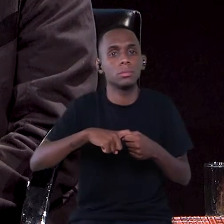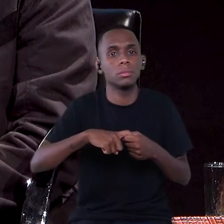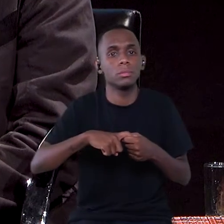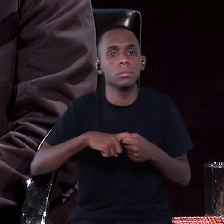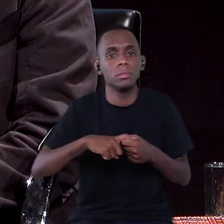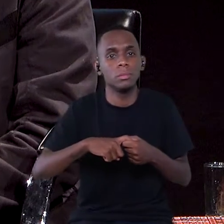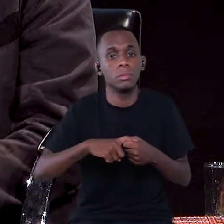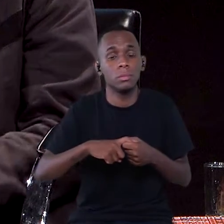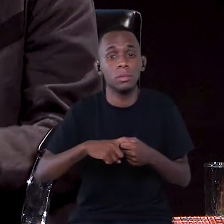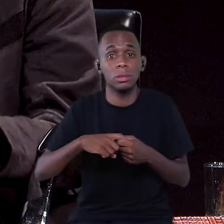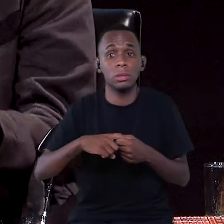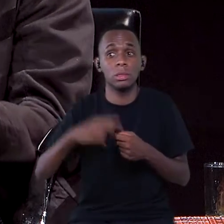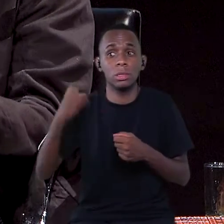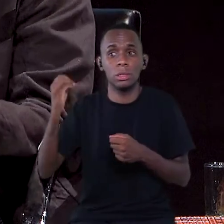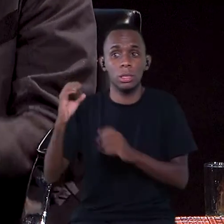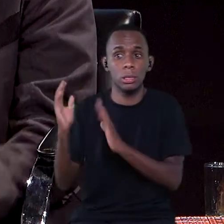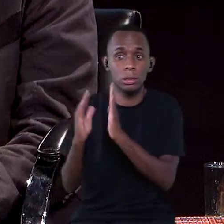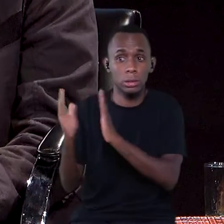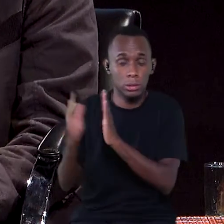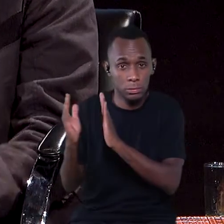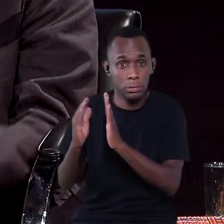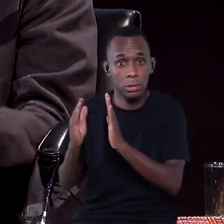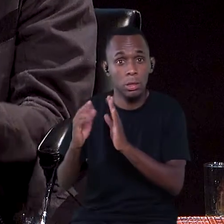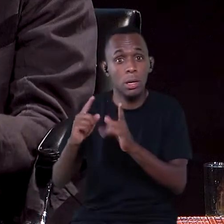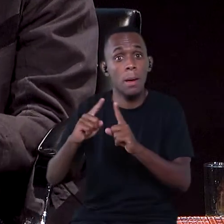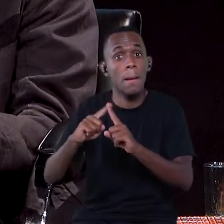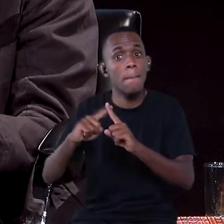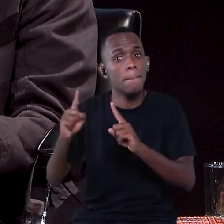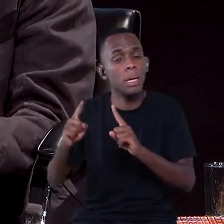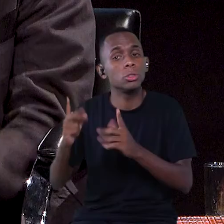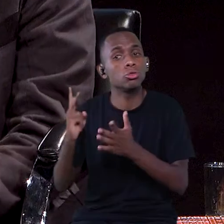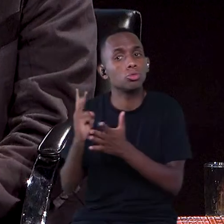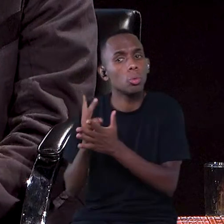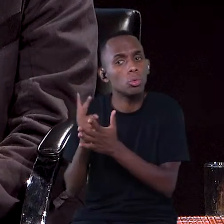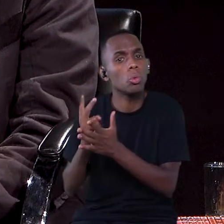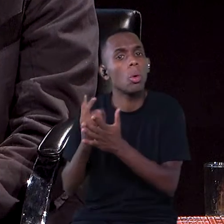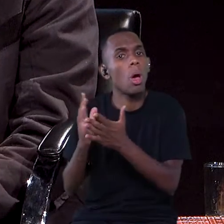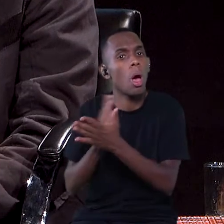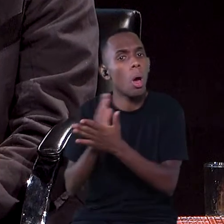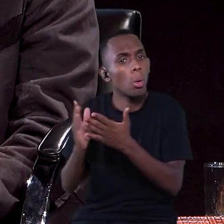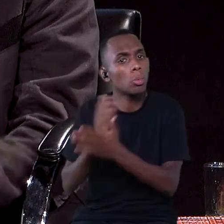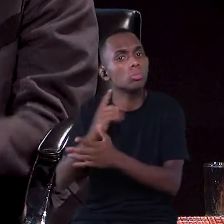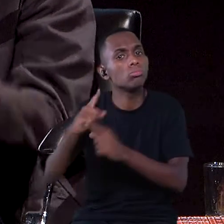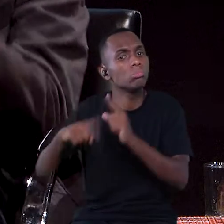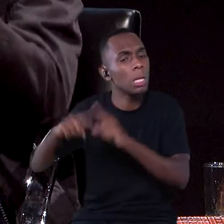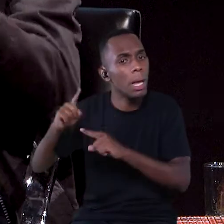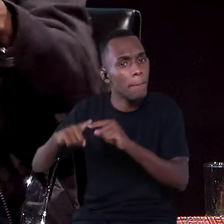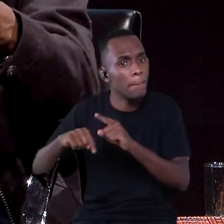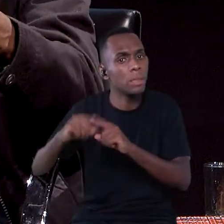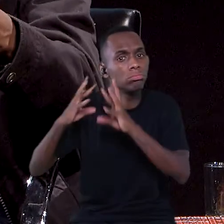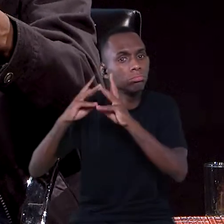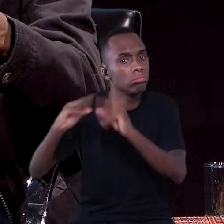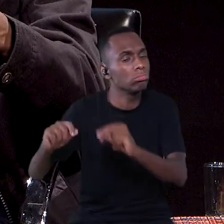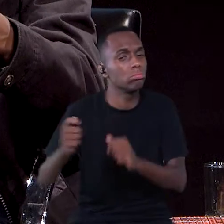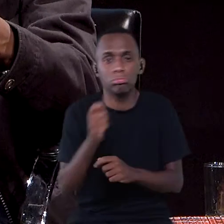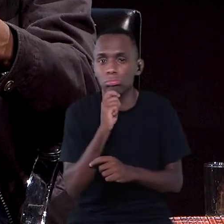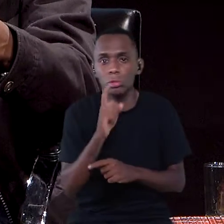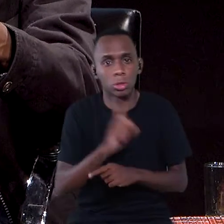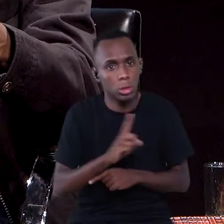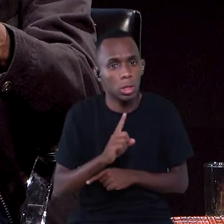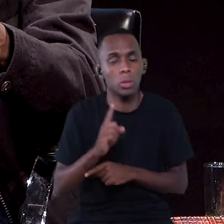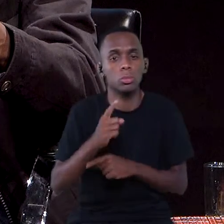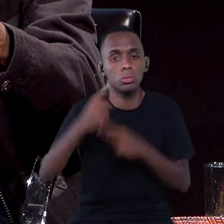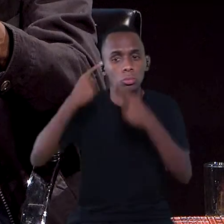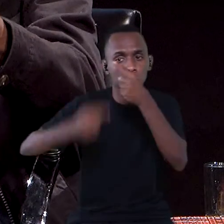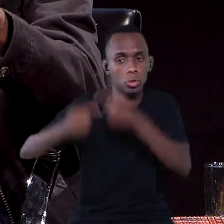O regionalismo de 30 se propôs a ler o país numa perspectiva, mas não esgotou as temáticas todas, não se limitou a discutir